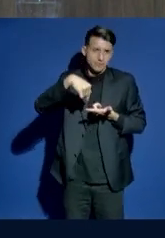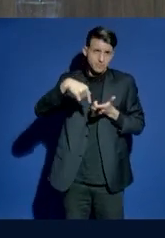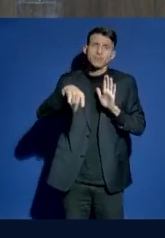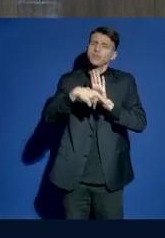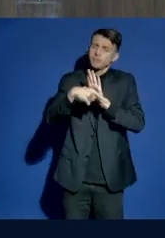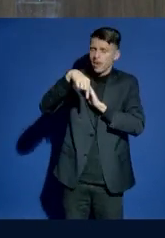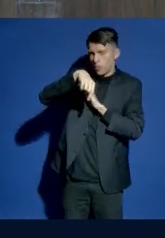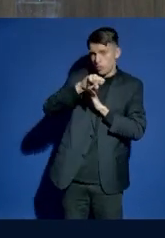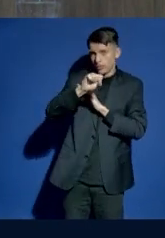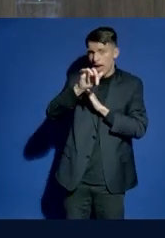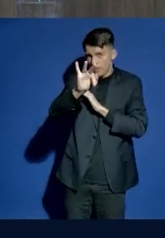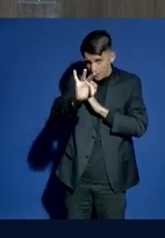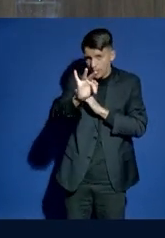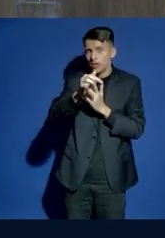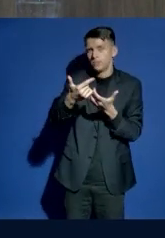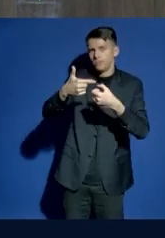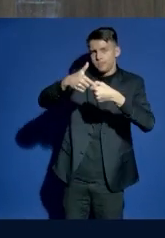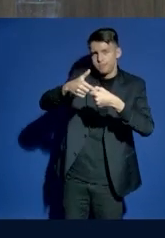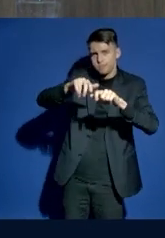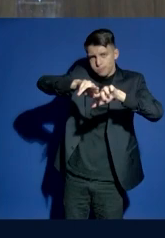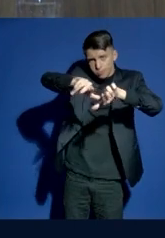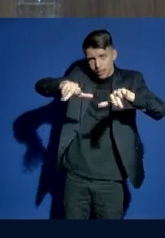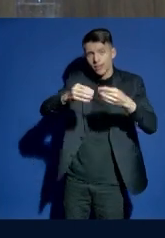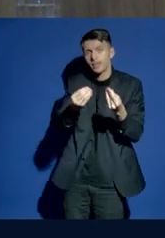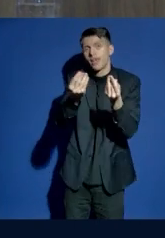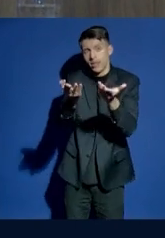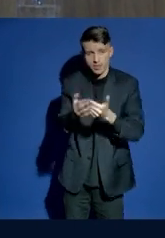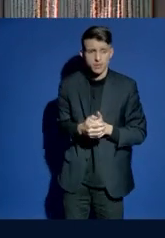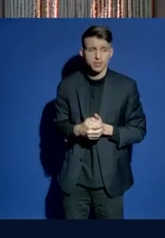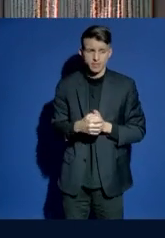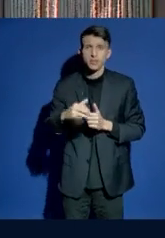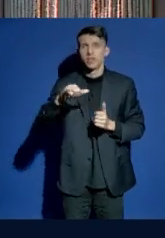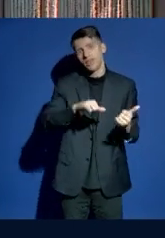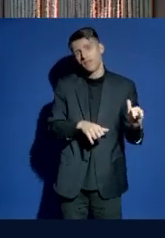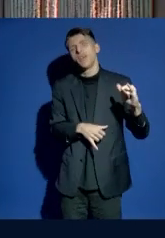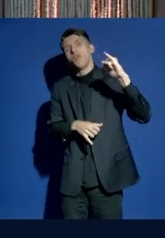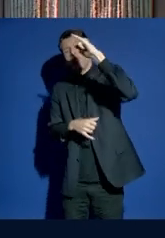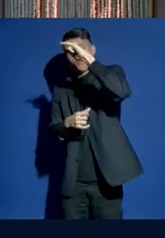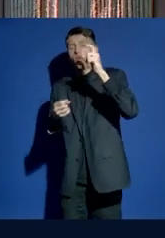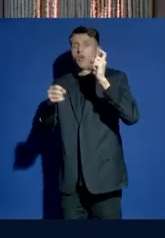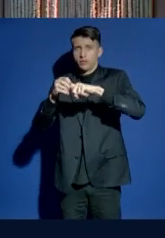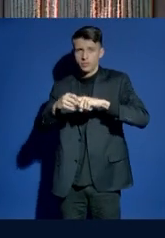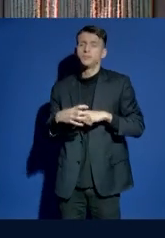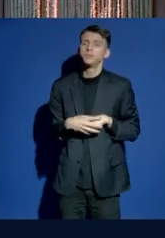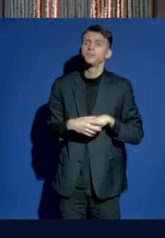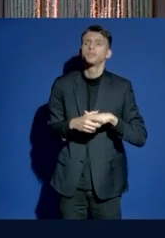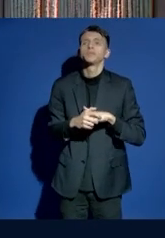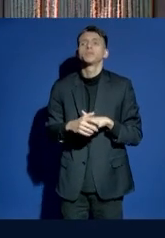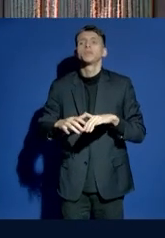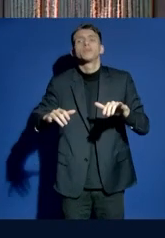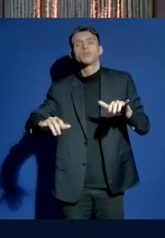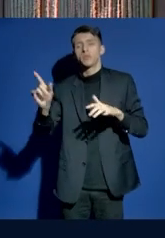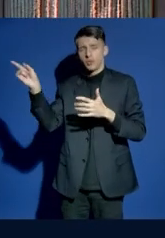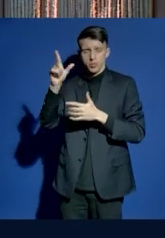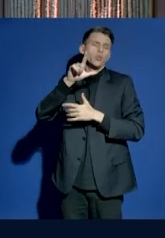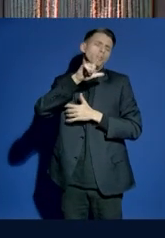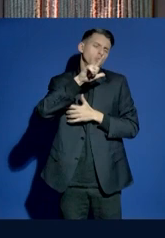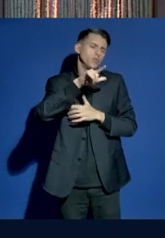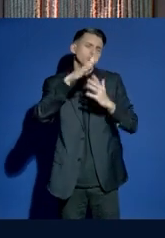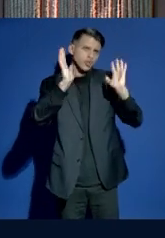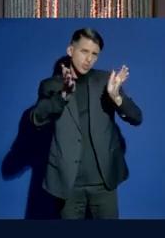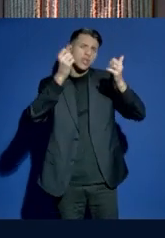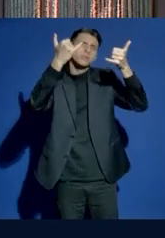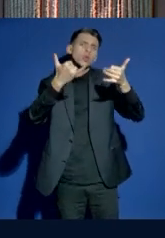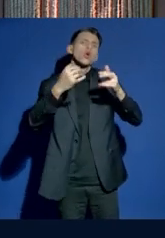exportar o produto para os outros países. Legal. Luiz, acho que você comentou um pouquinho, eu acho que aqui todo mundo conhece bastante